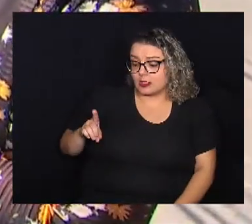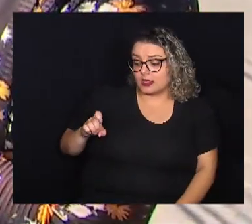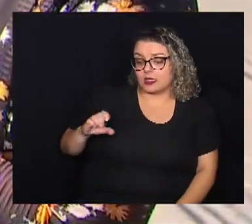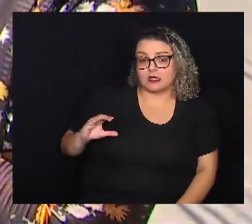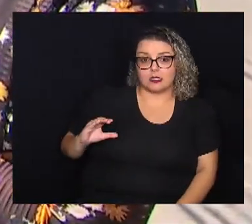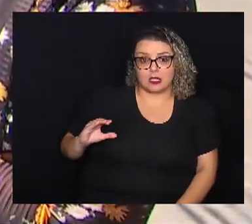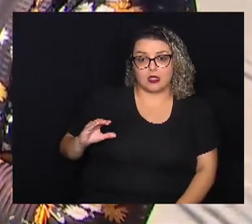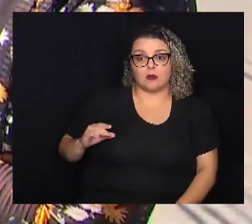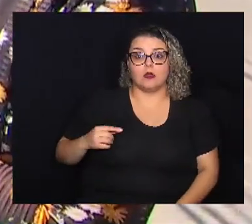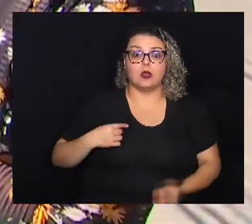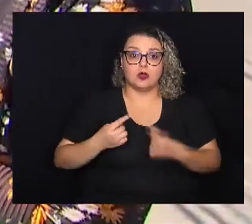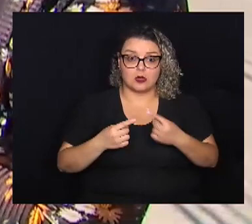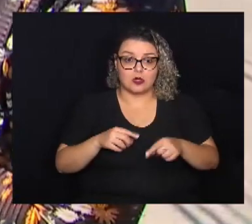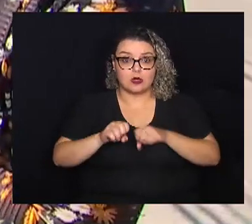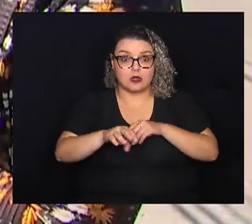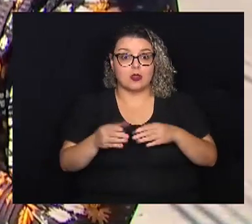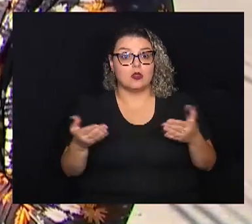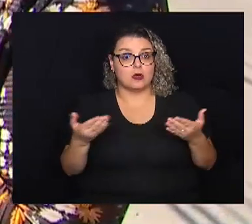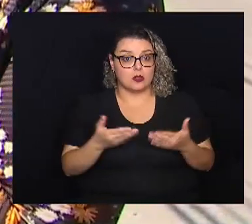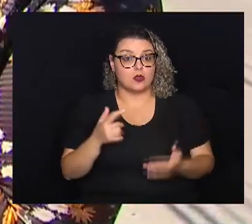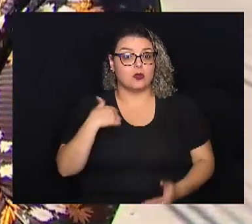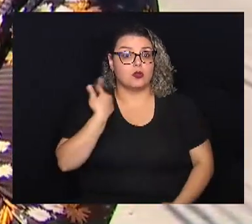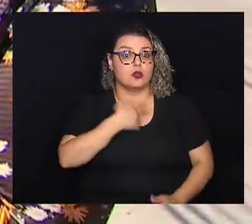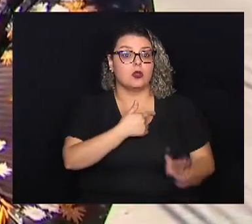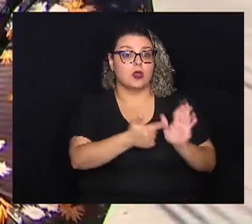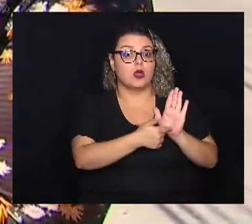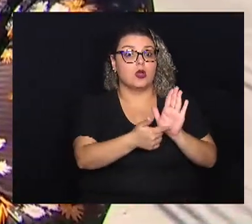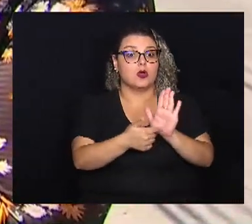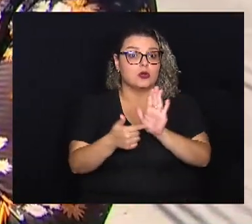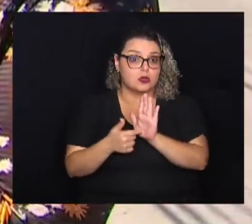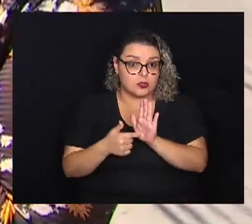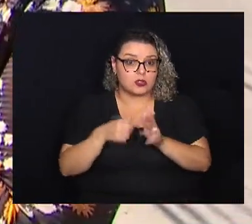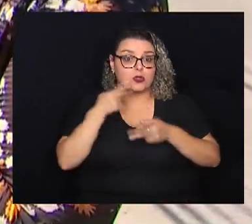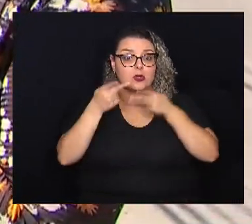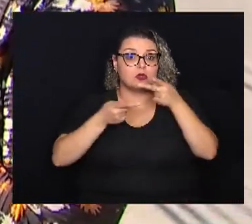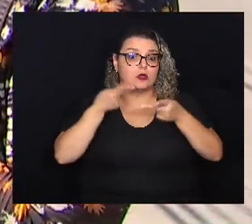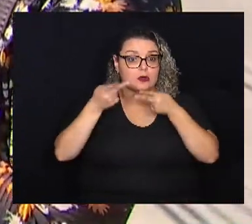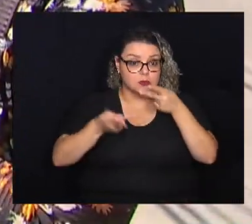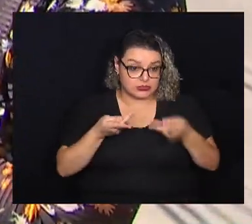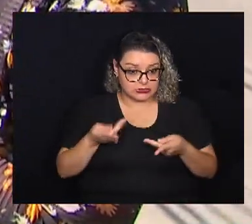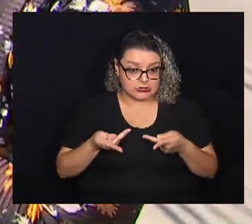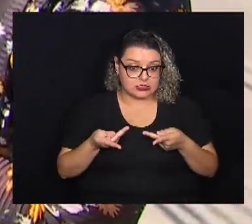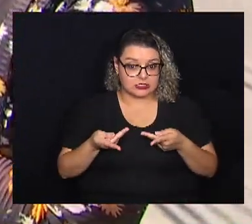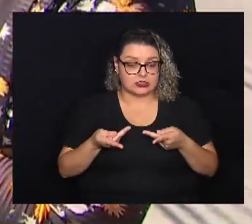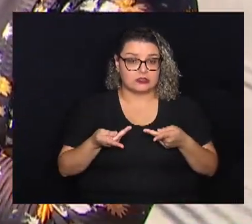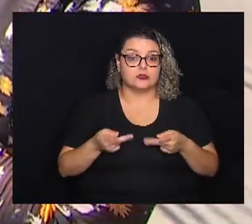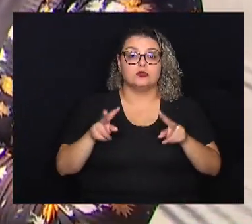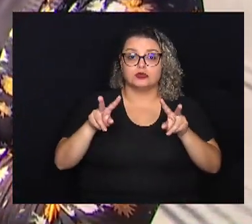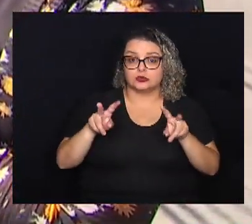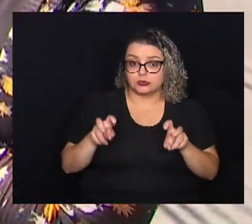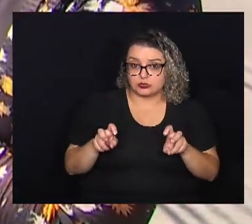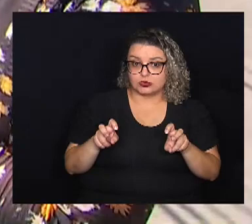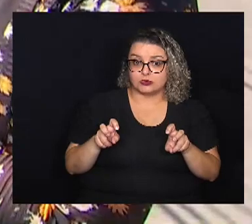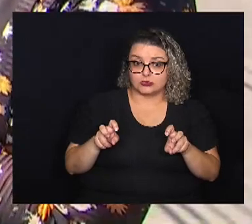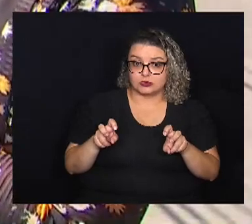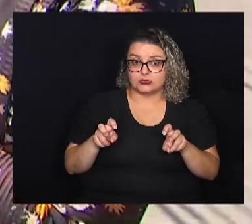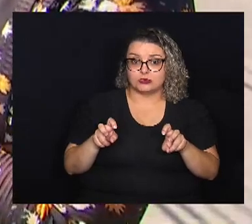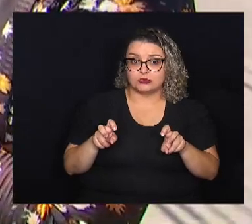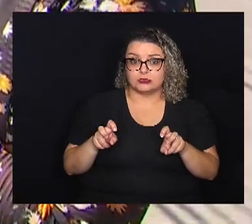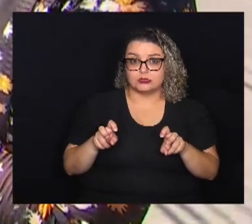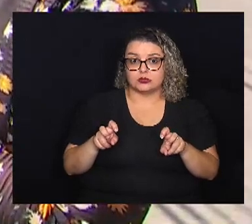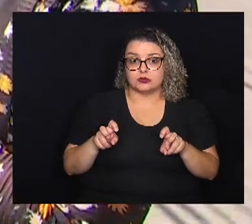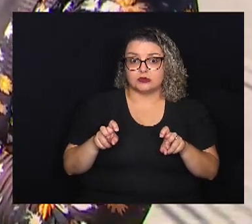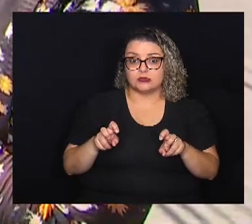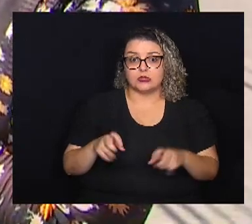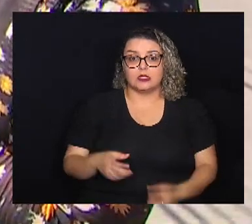Blitz educativa. Mas agora nós vamos mostrar, vamos falar, aliás, sobre a questão das